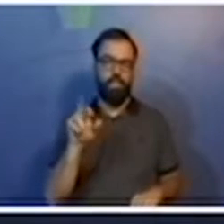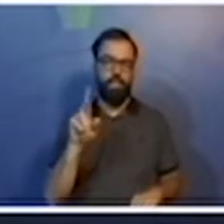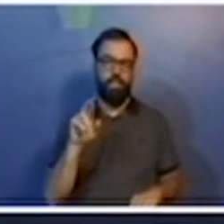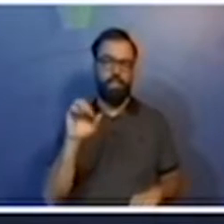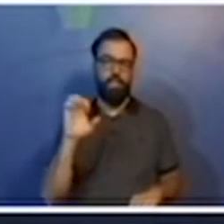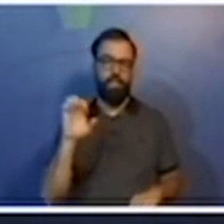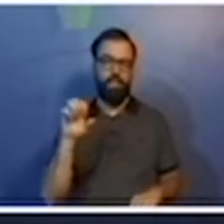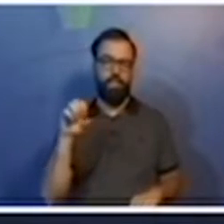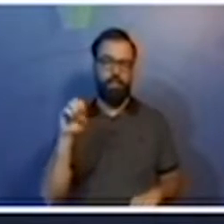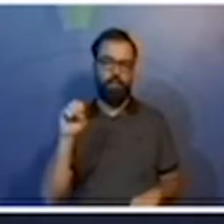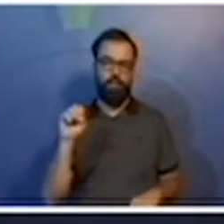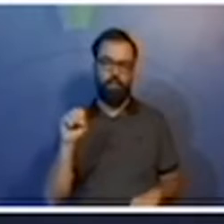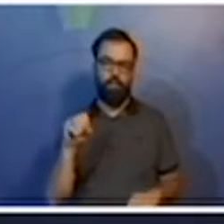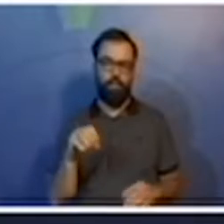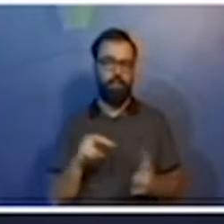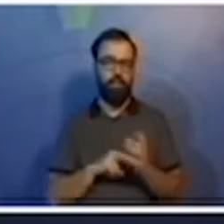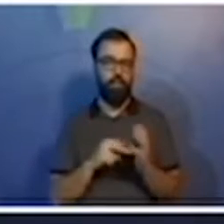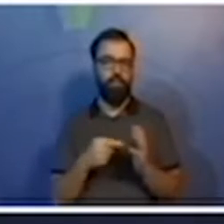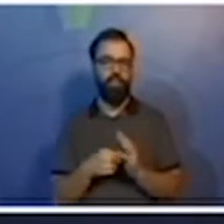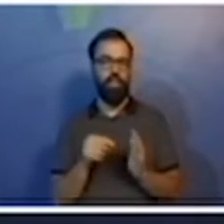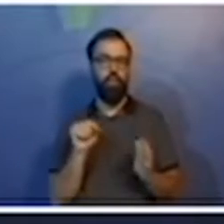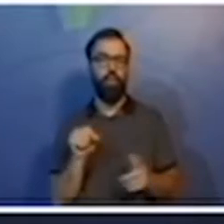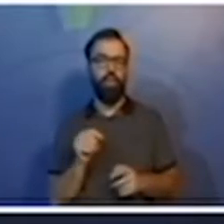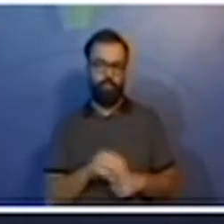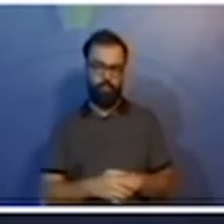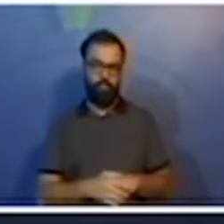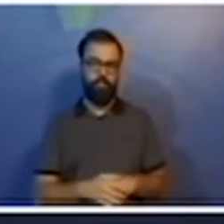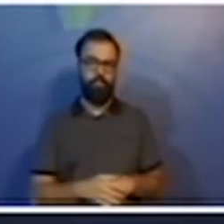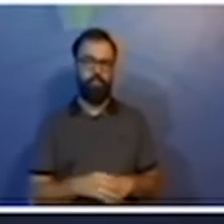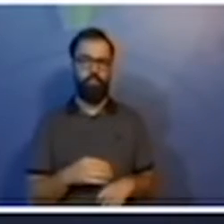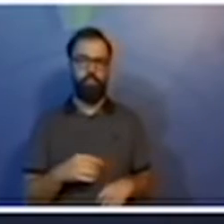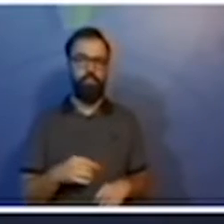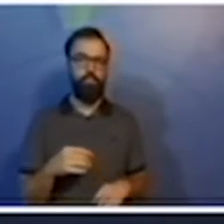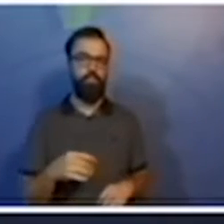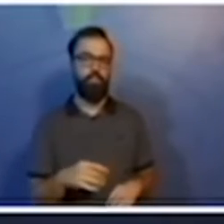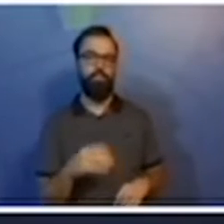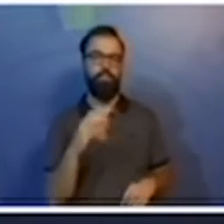o que você entende por complementar? Ok?